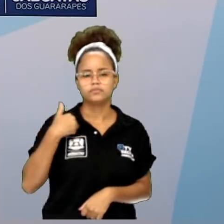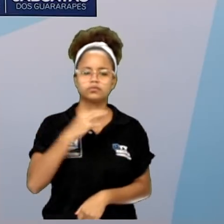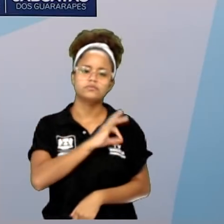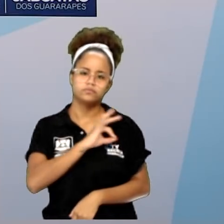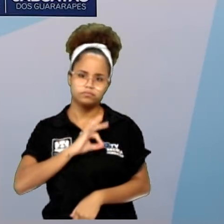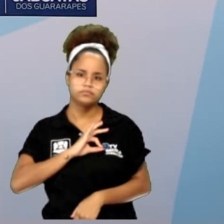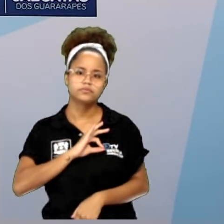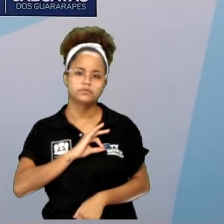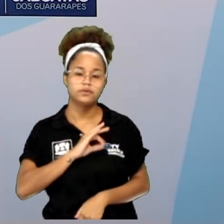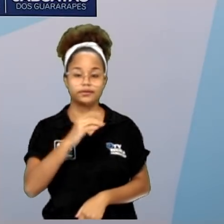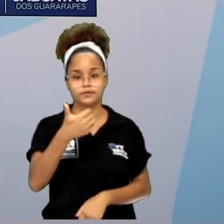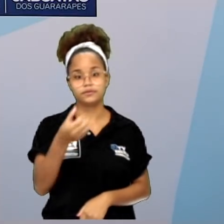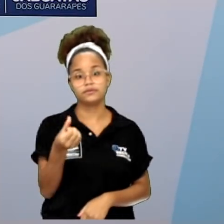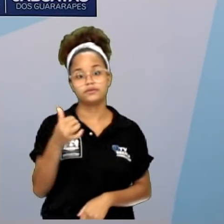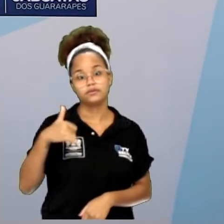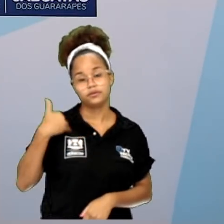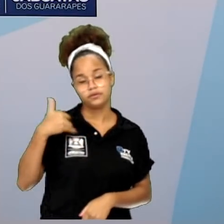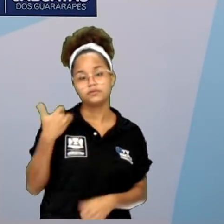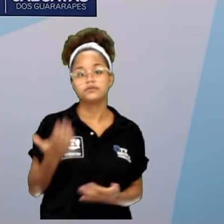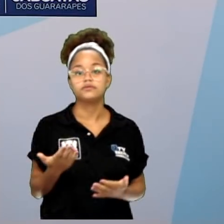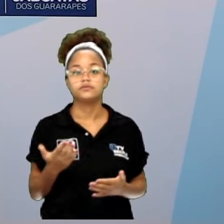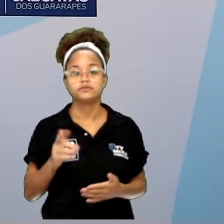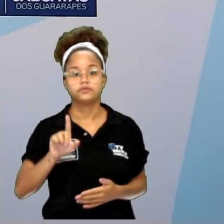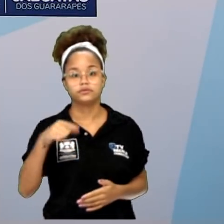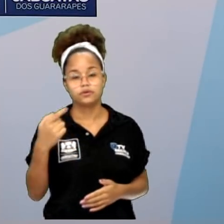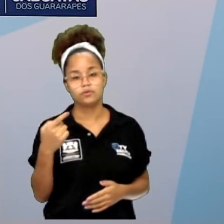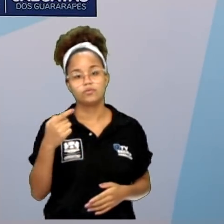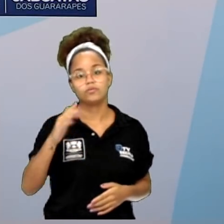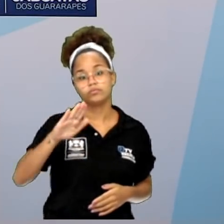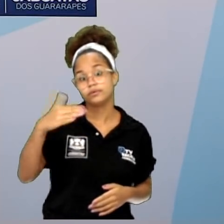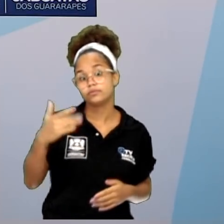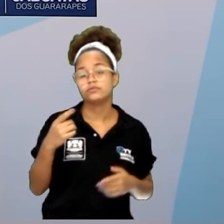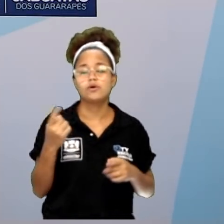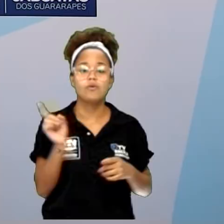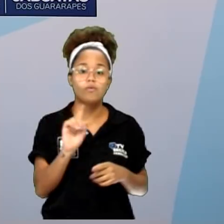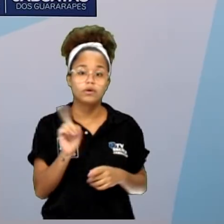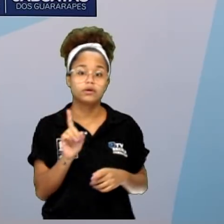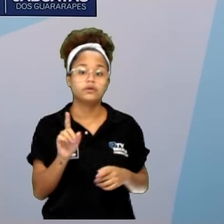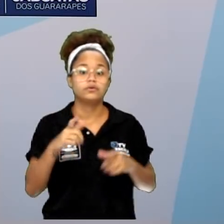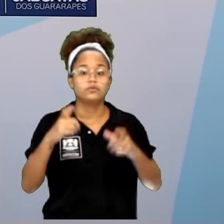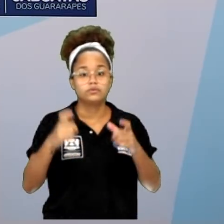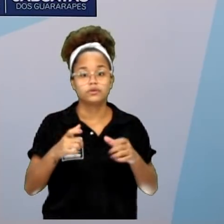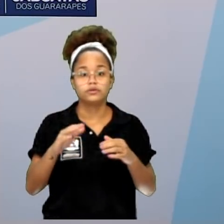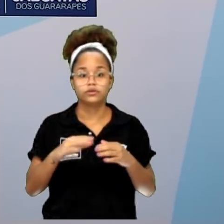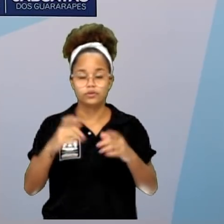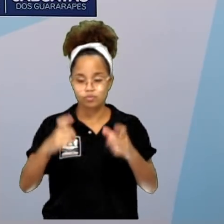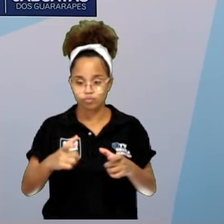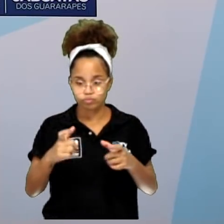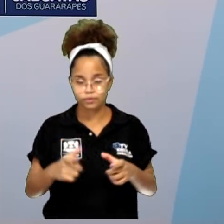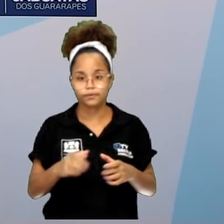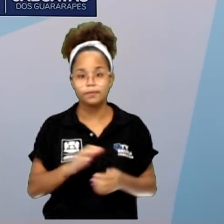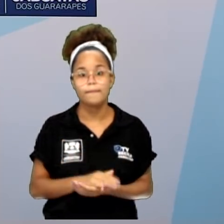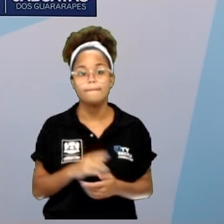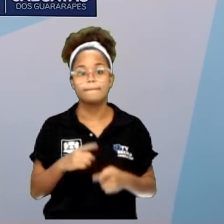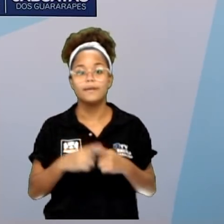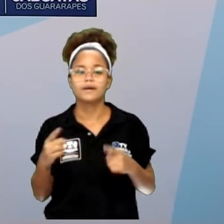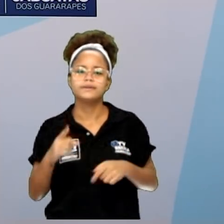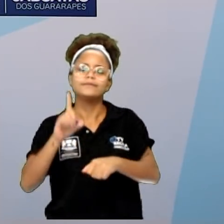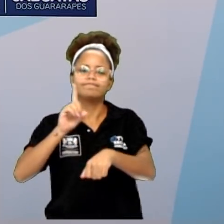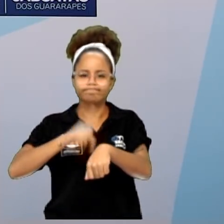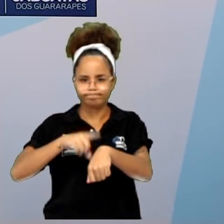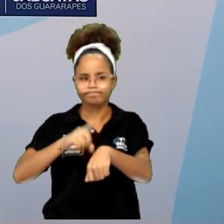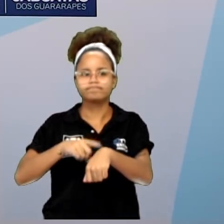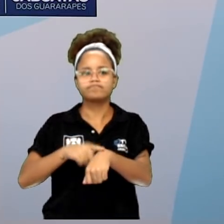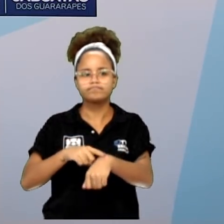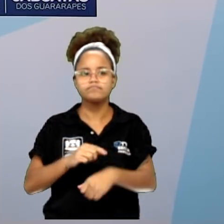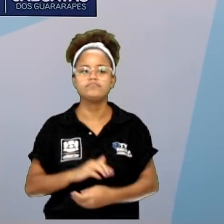16 anos. A gente nunca chega até lá, então não é uma ideia de deslocamento, né, geográfico, é uma ideia de tempo.